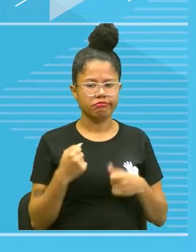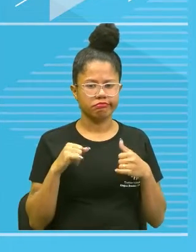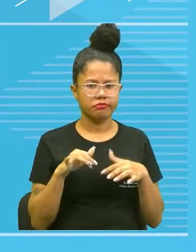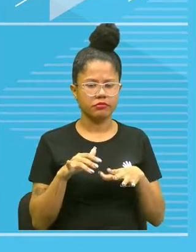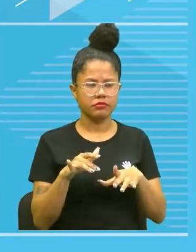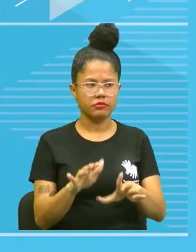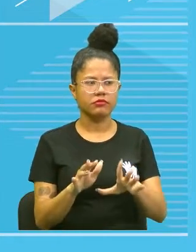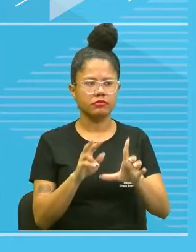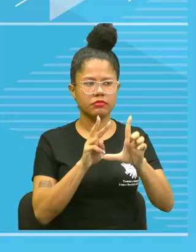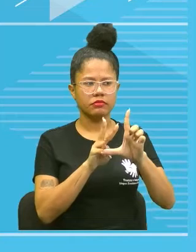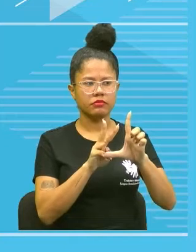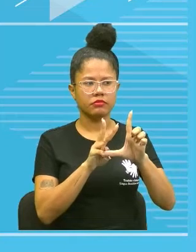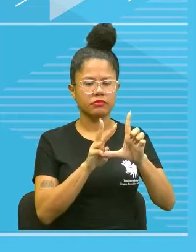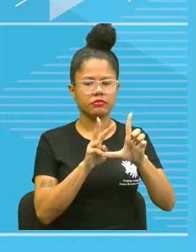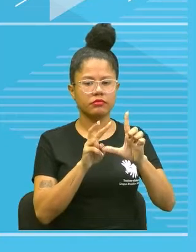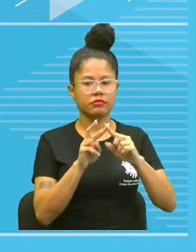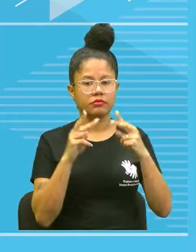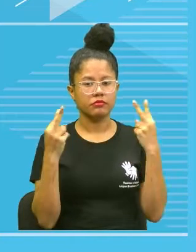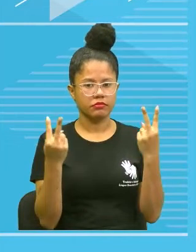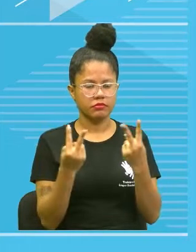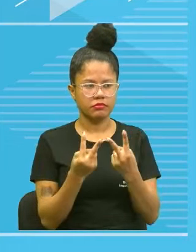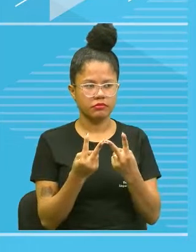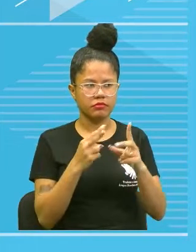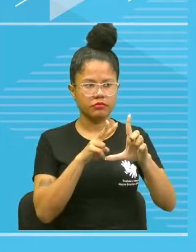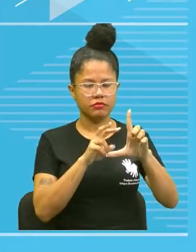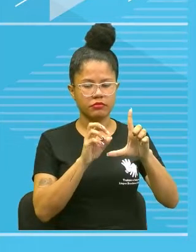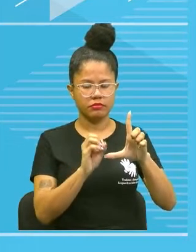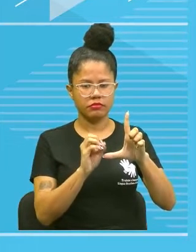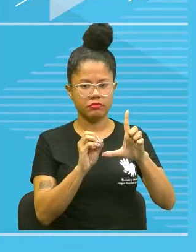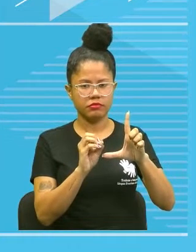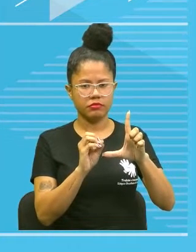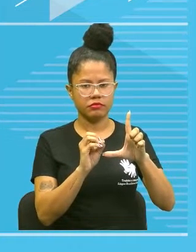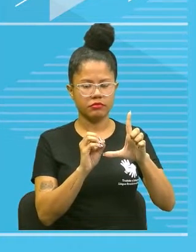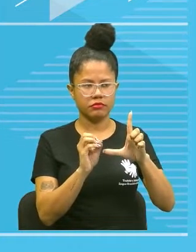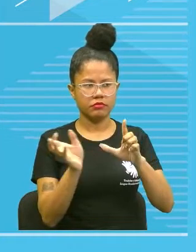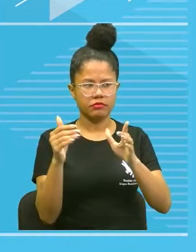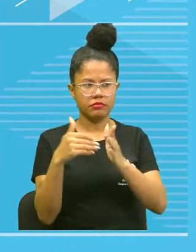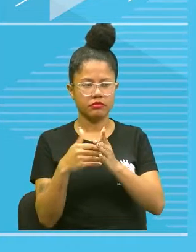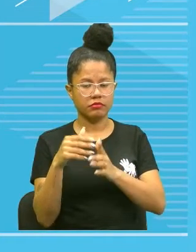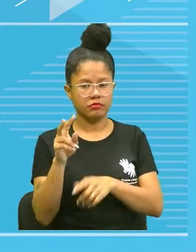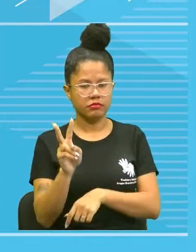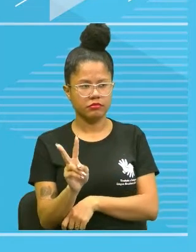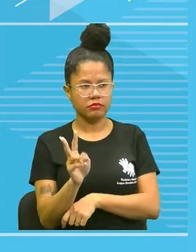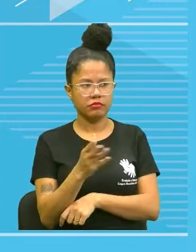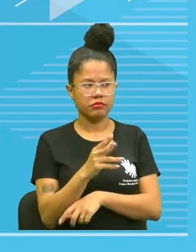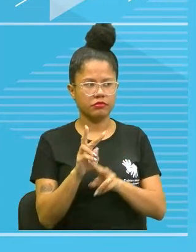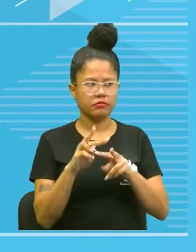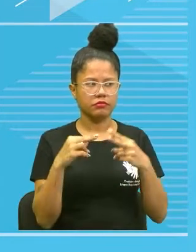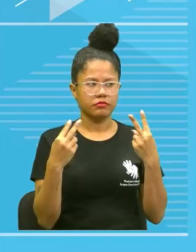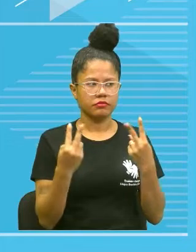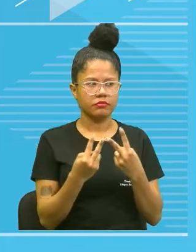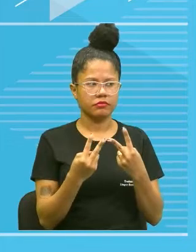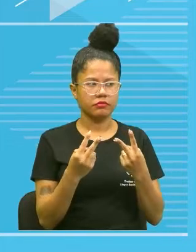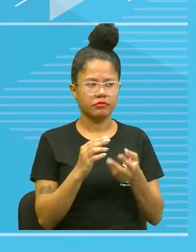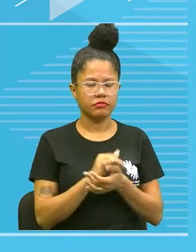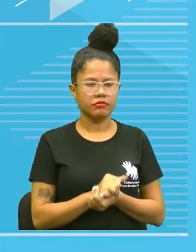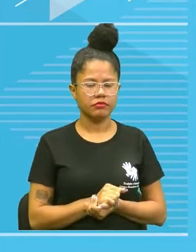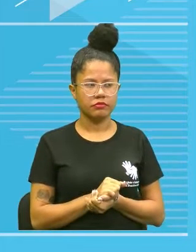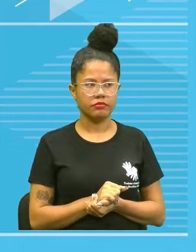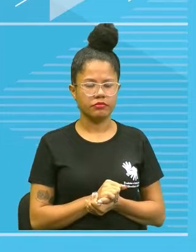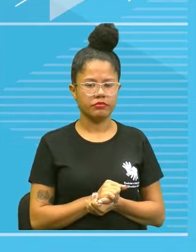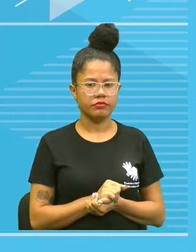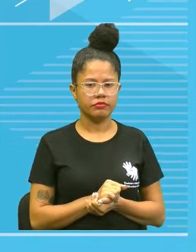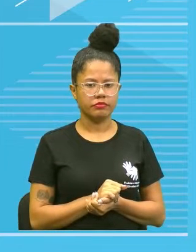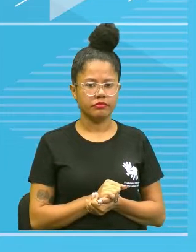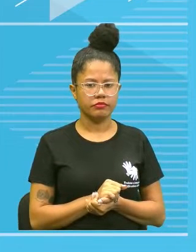Uma expansão de volume. Estou saindo do V0 em direção ao V, gerando essa expansão